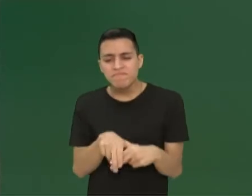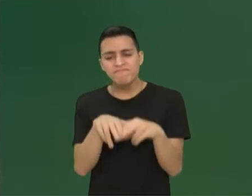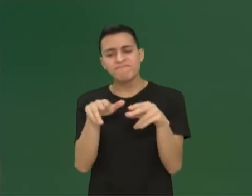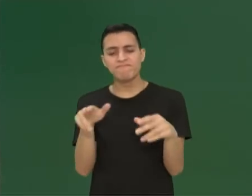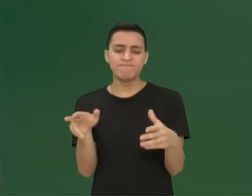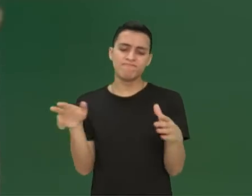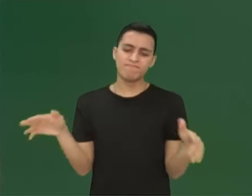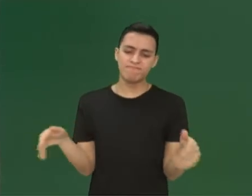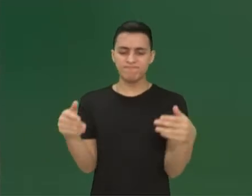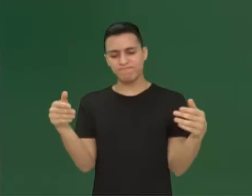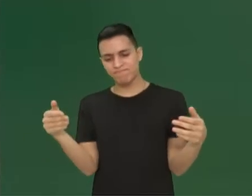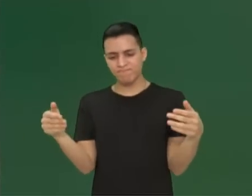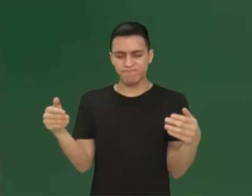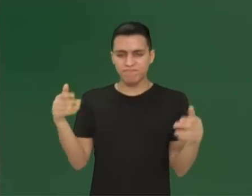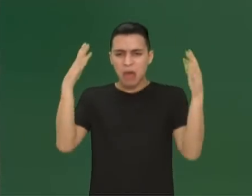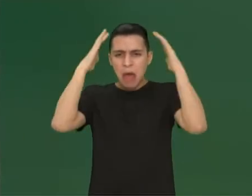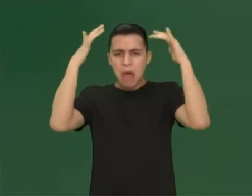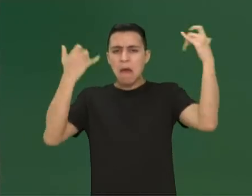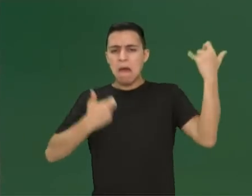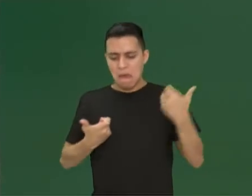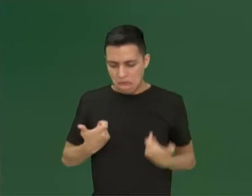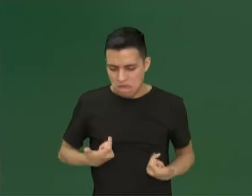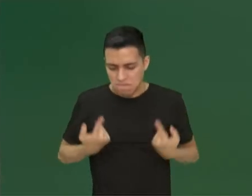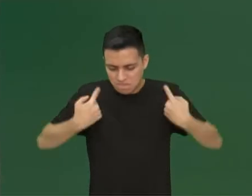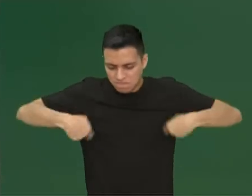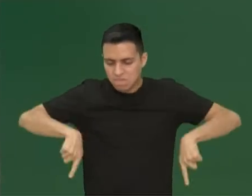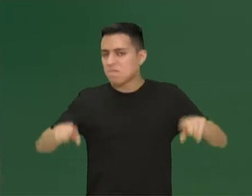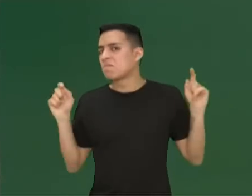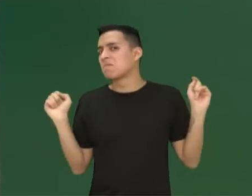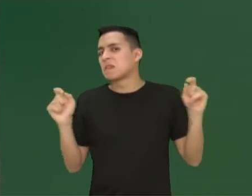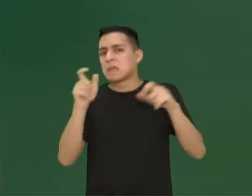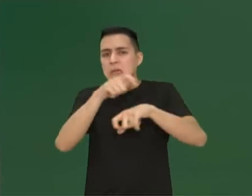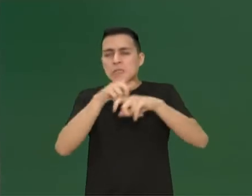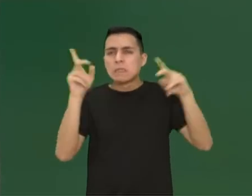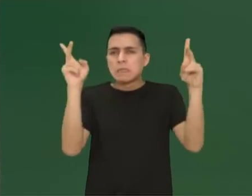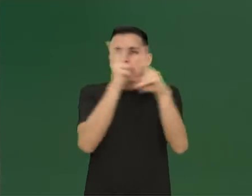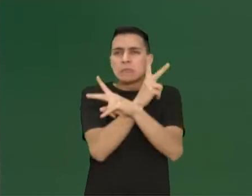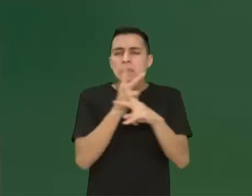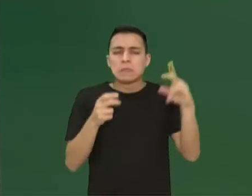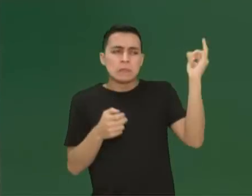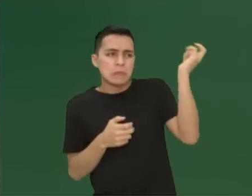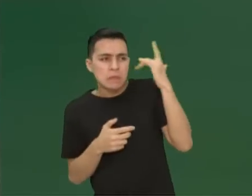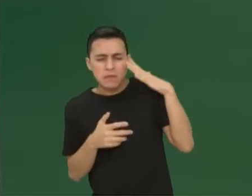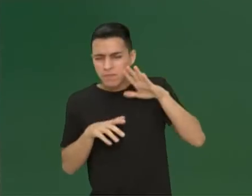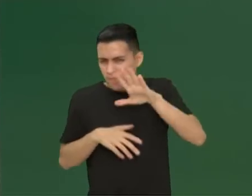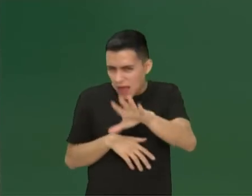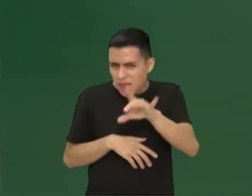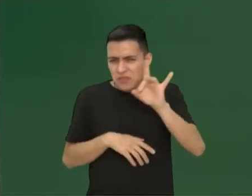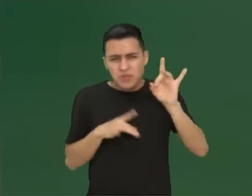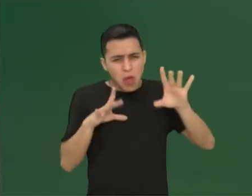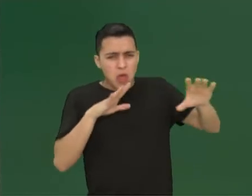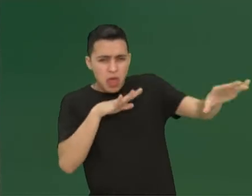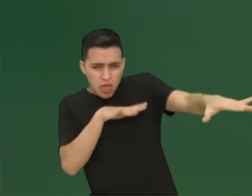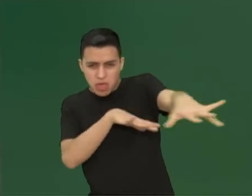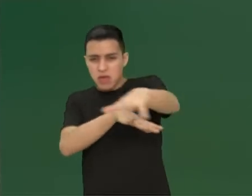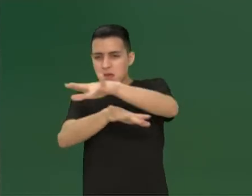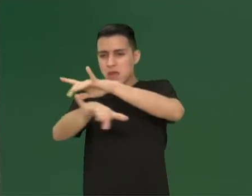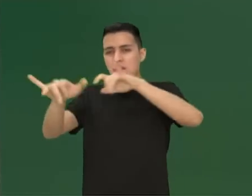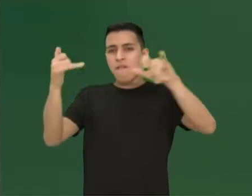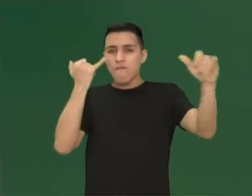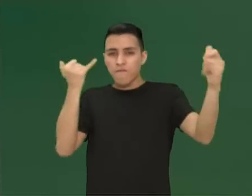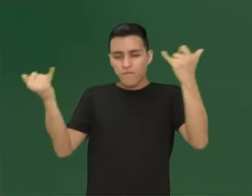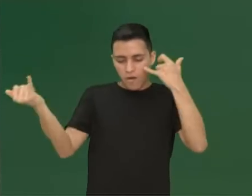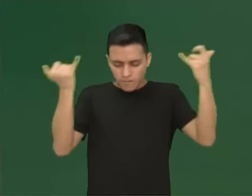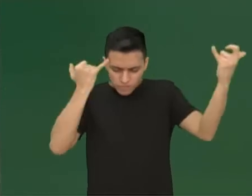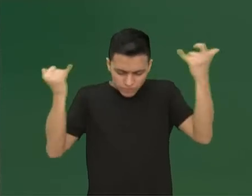praia, lendo um livro, o sol batendo, o vento nos cabelos. Mas será que só o ambiente traz informações